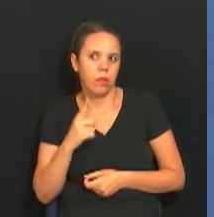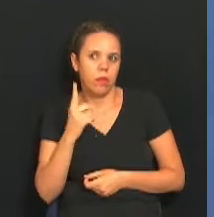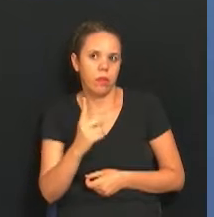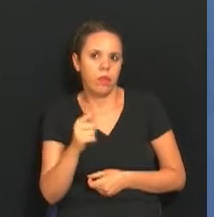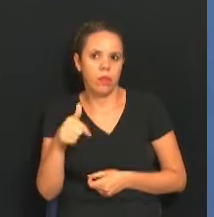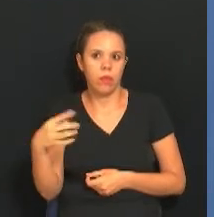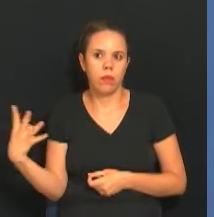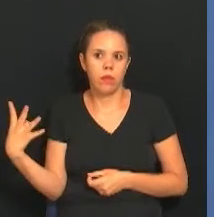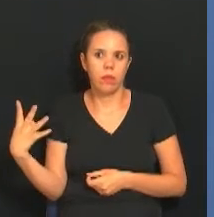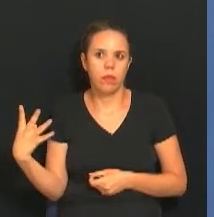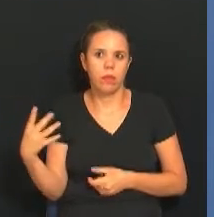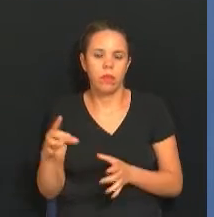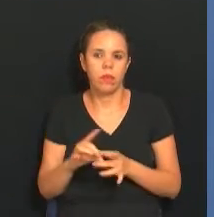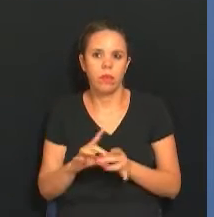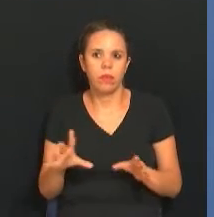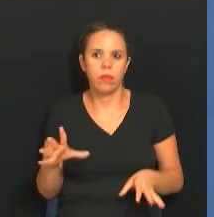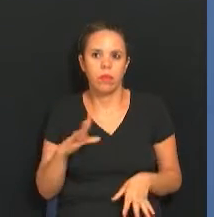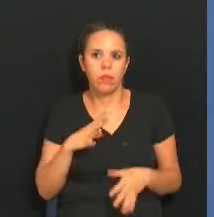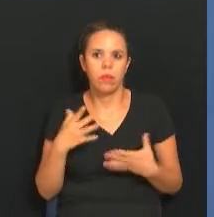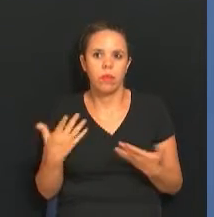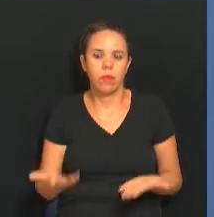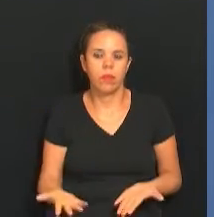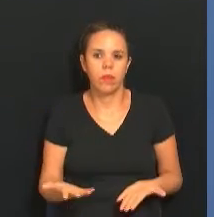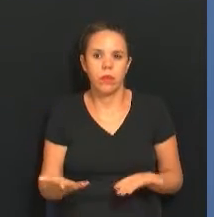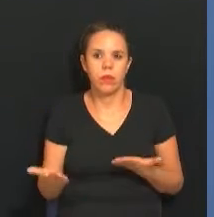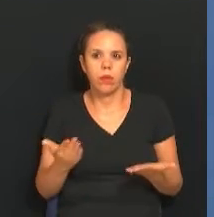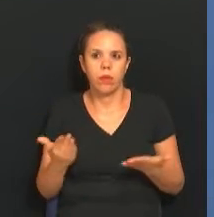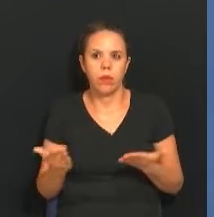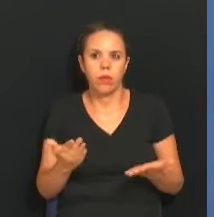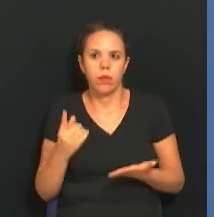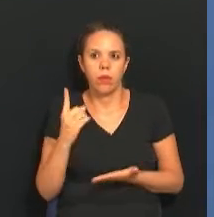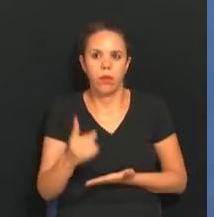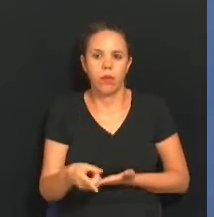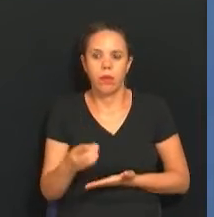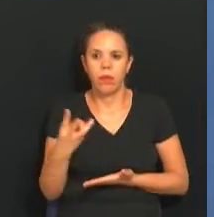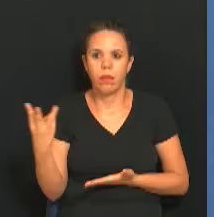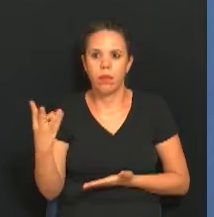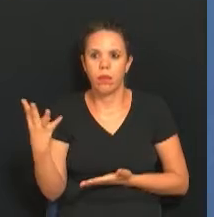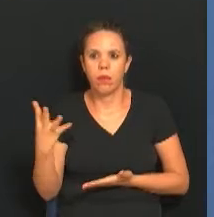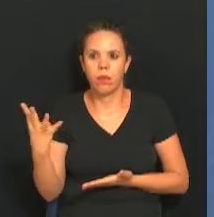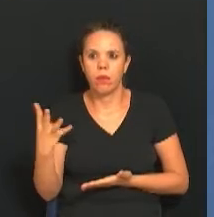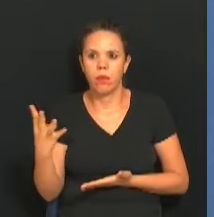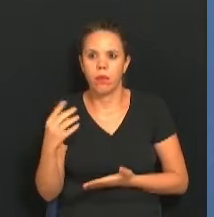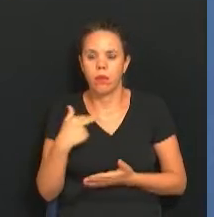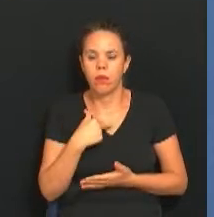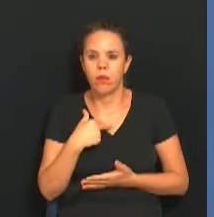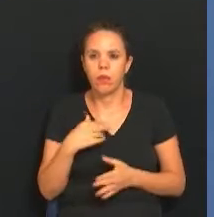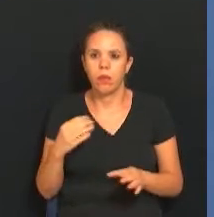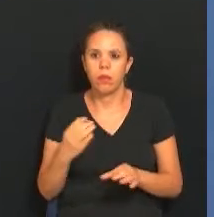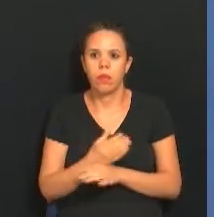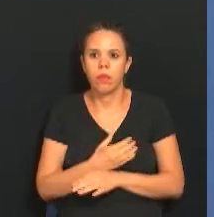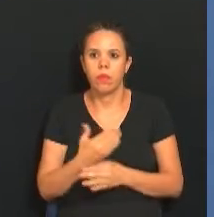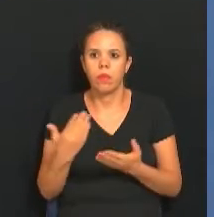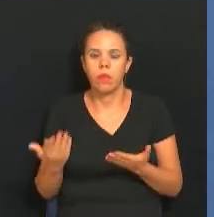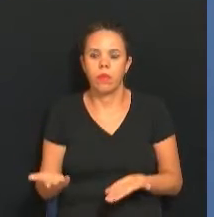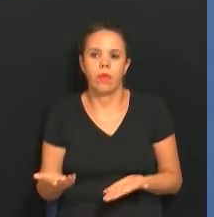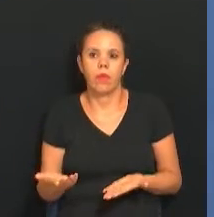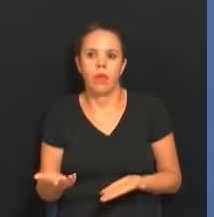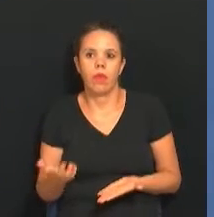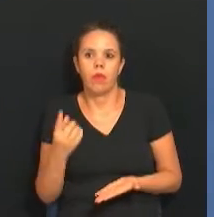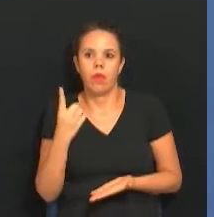174 disponíveis na cidade dos quais 134 estavam ocupados destes